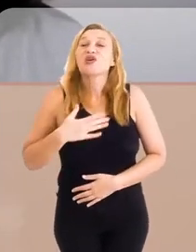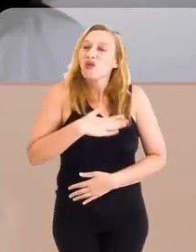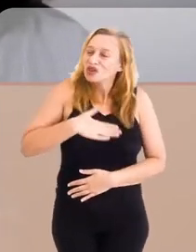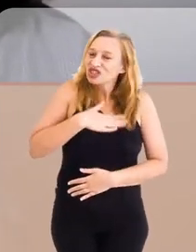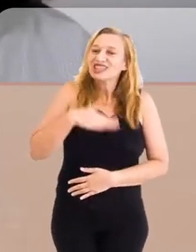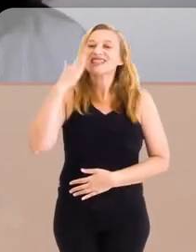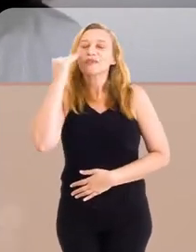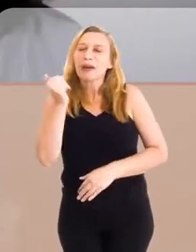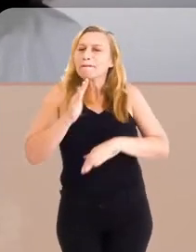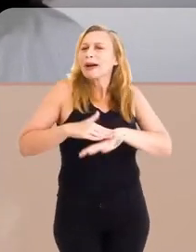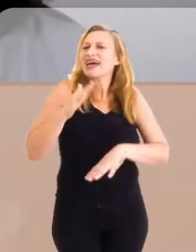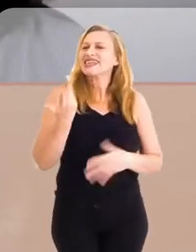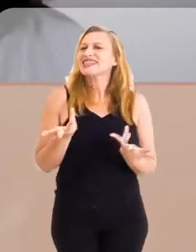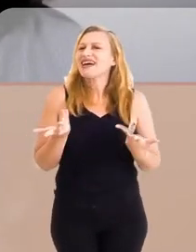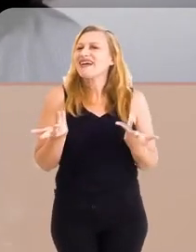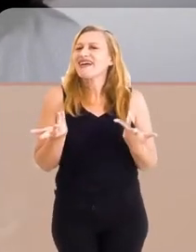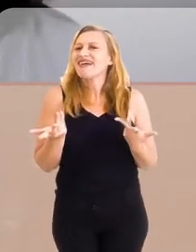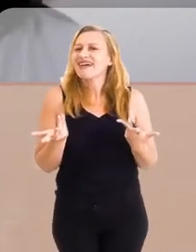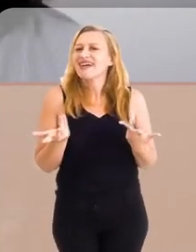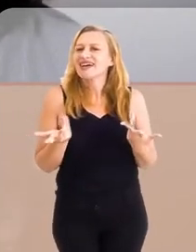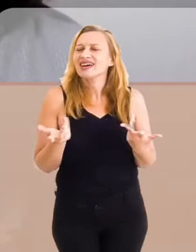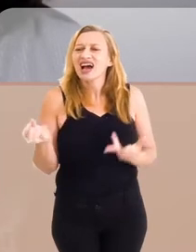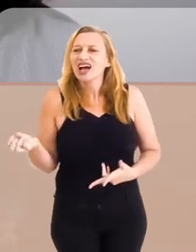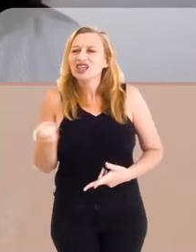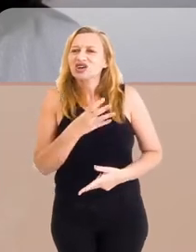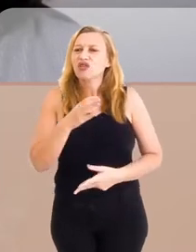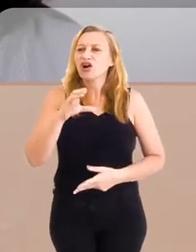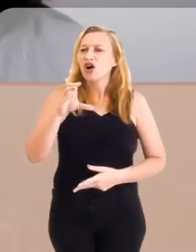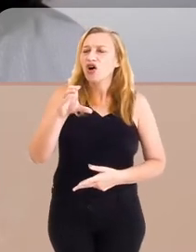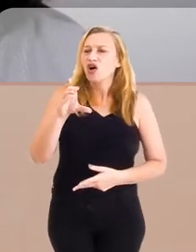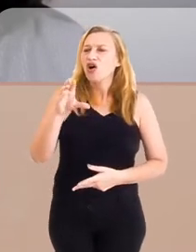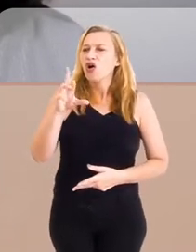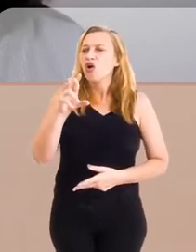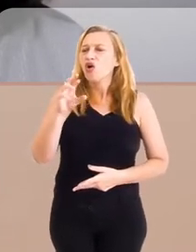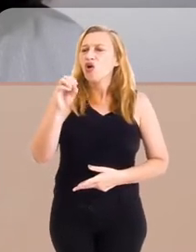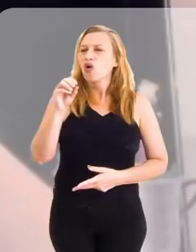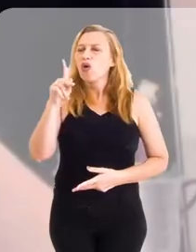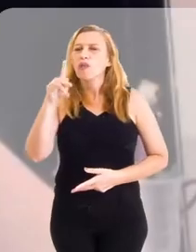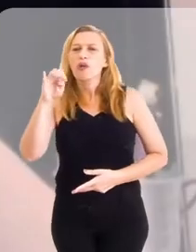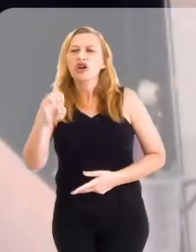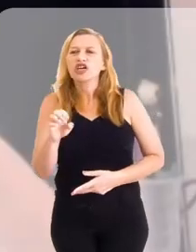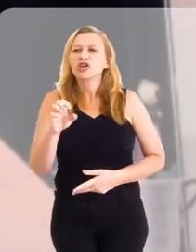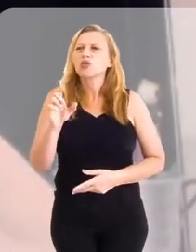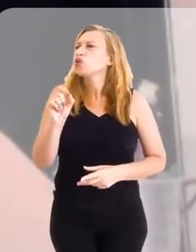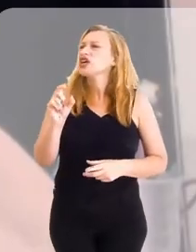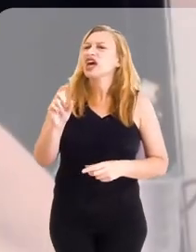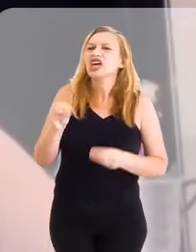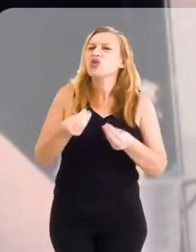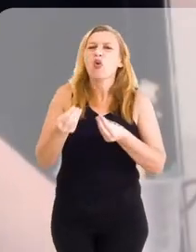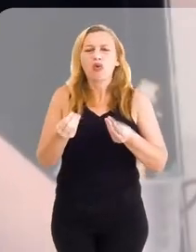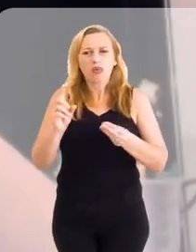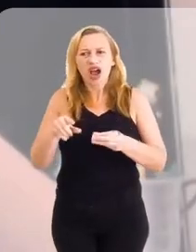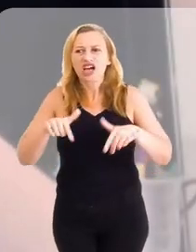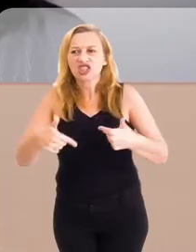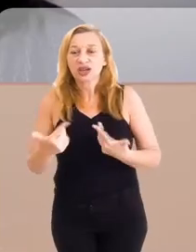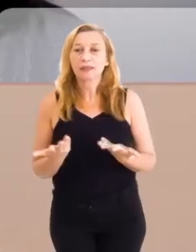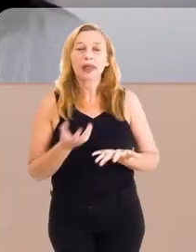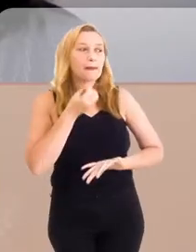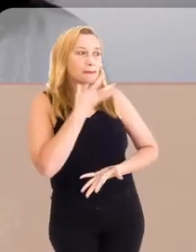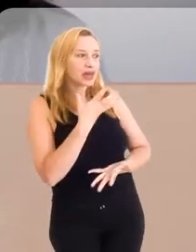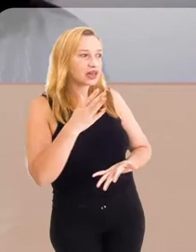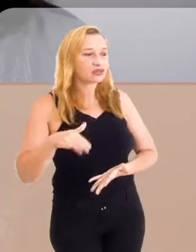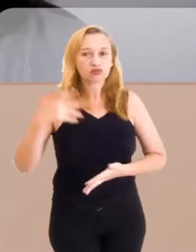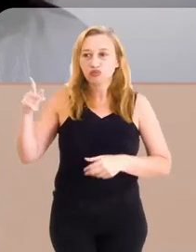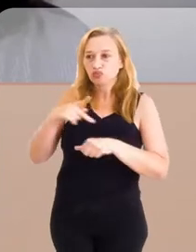Professora, eu gostaria de saber mais sobre a Nova Acrópole, né? O que é e como que ela funciona.